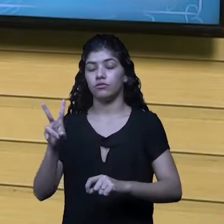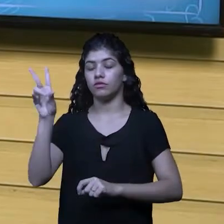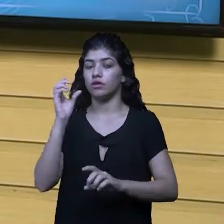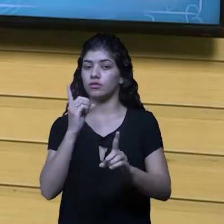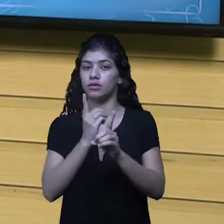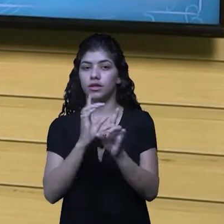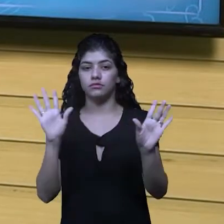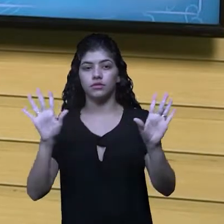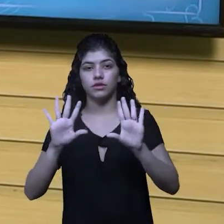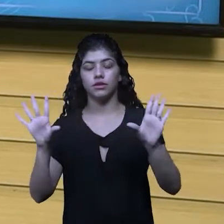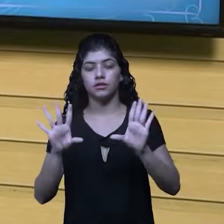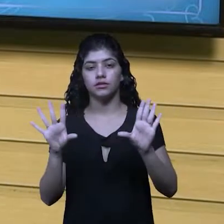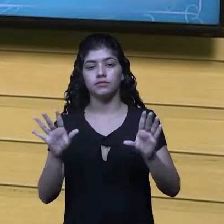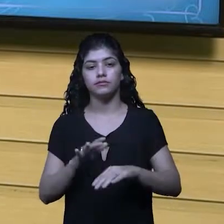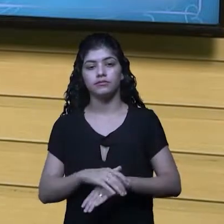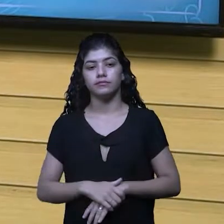encontrado.